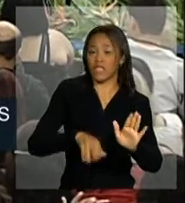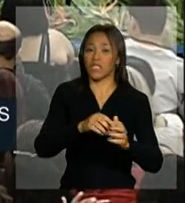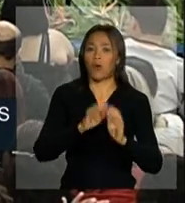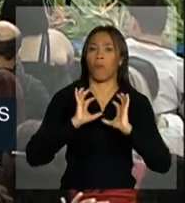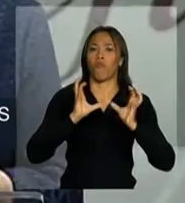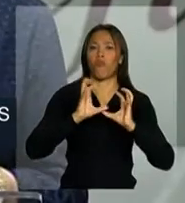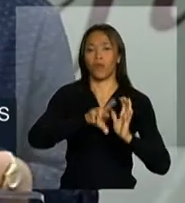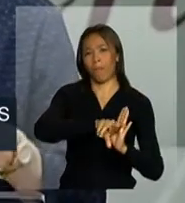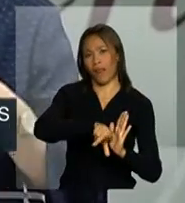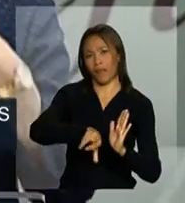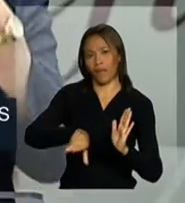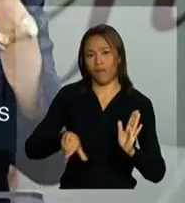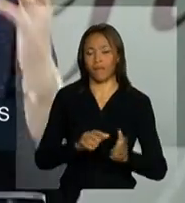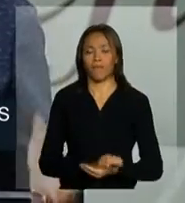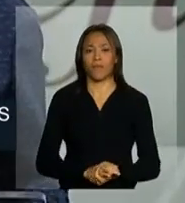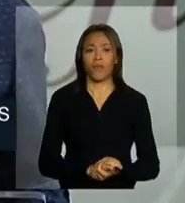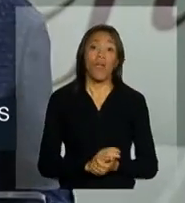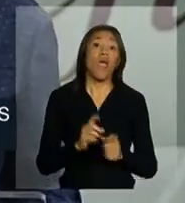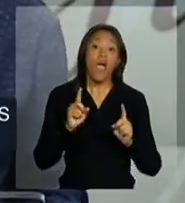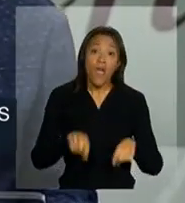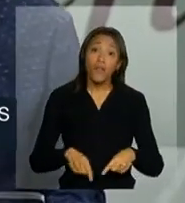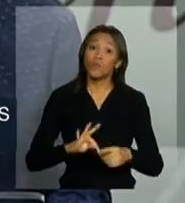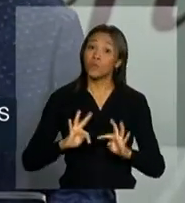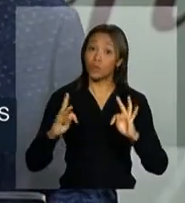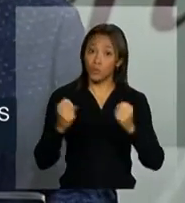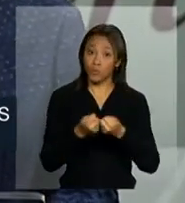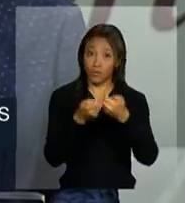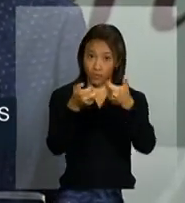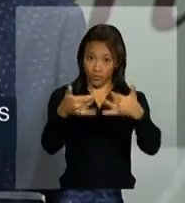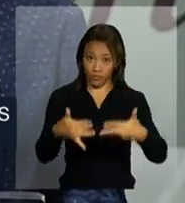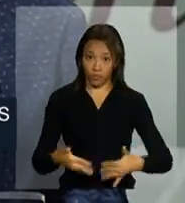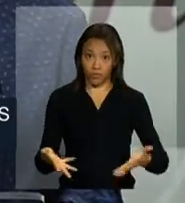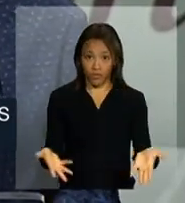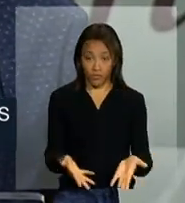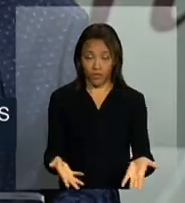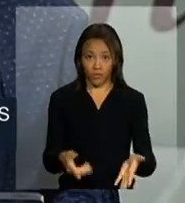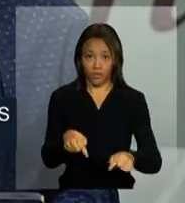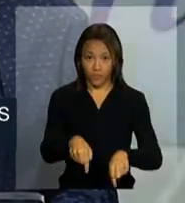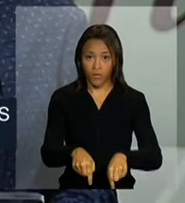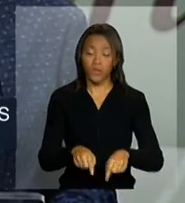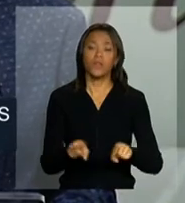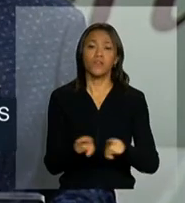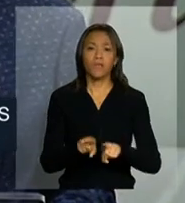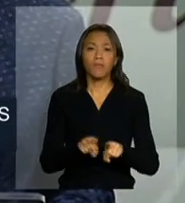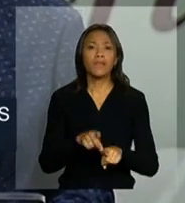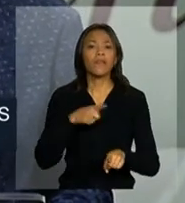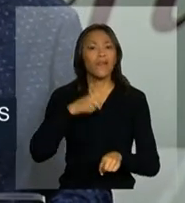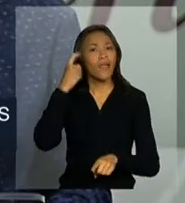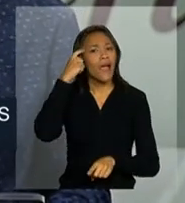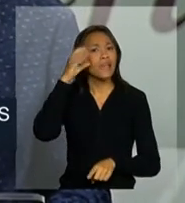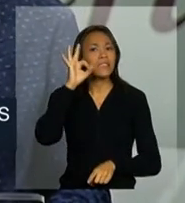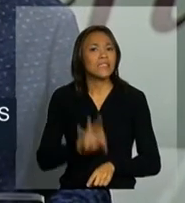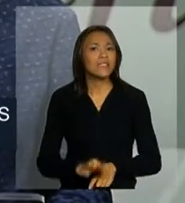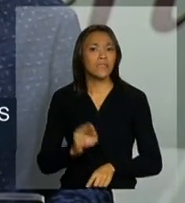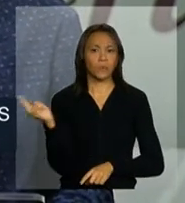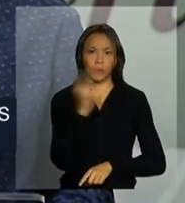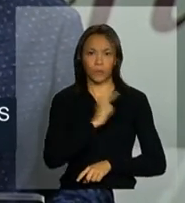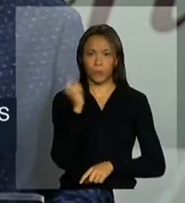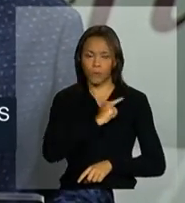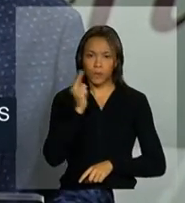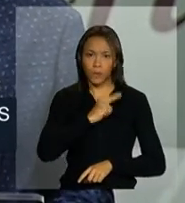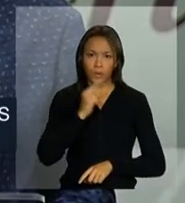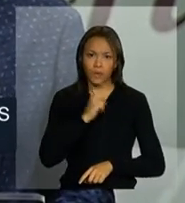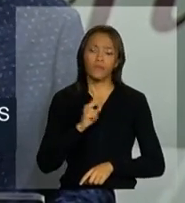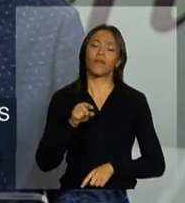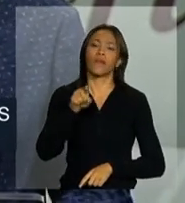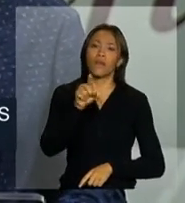foi essa, todos esses fatores, e ao mesmo tempo a certeza e a urgência de que